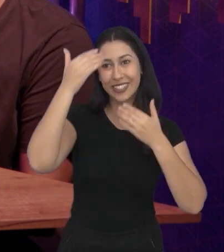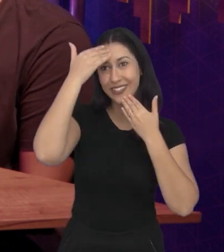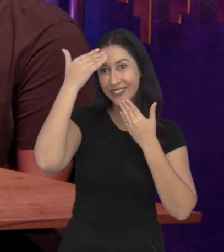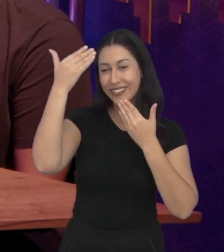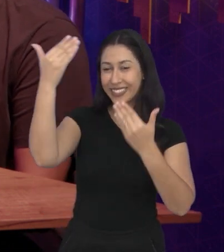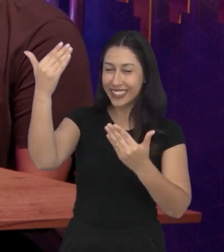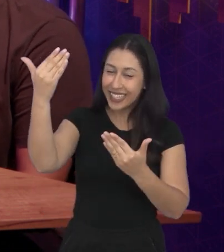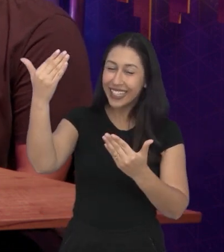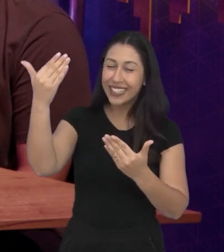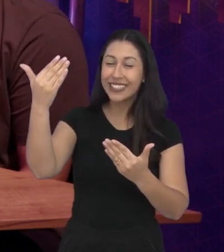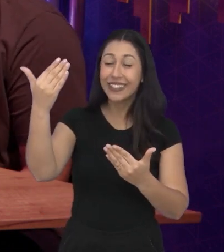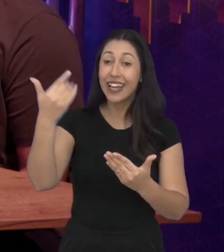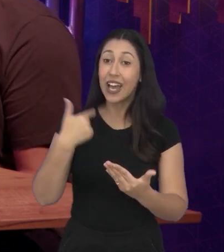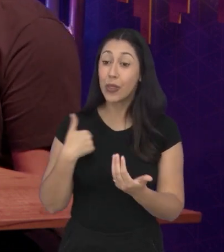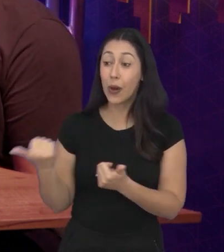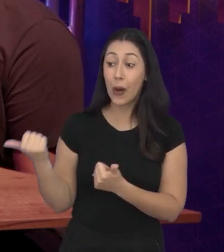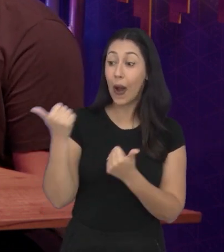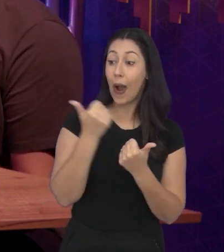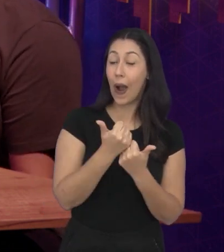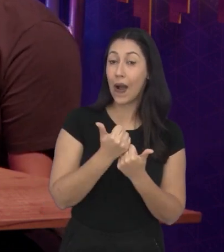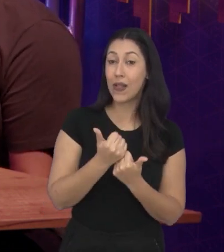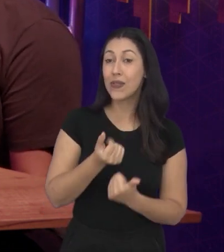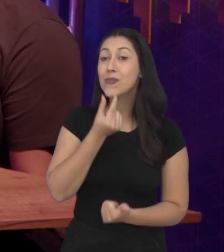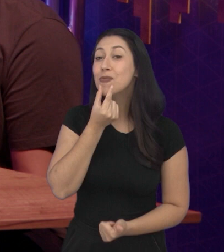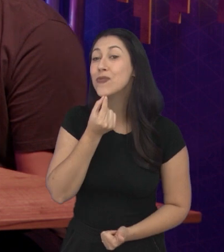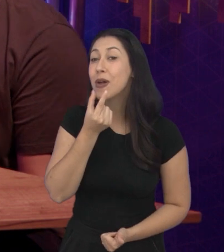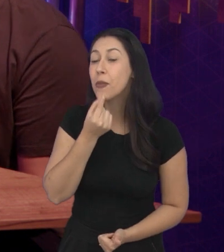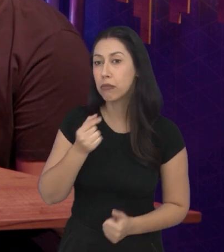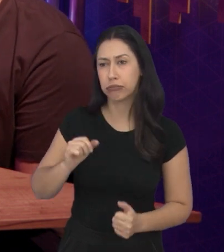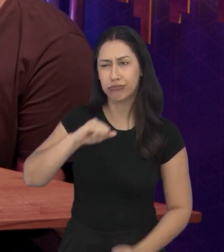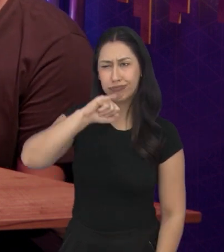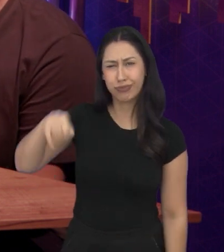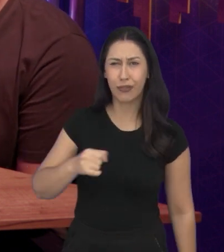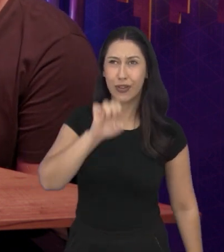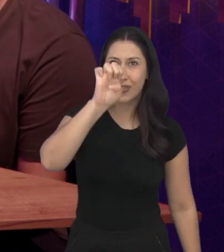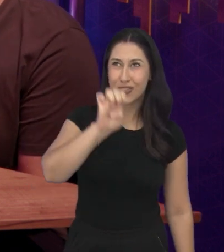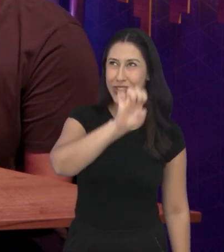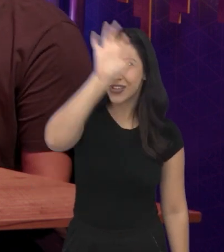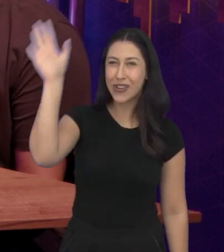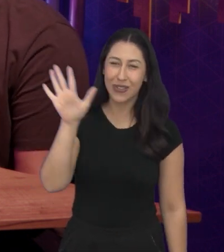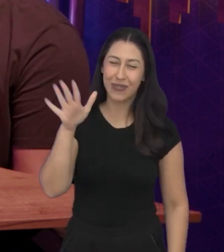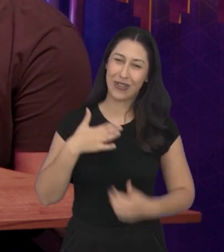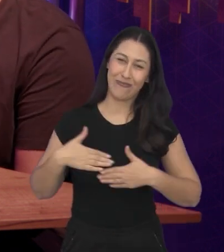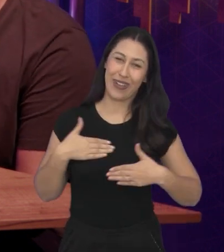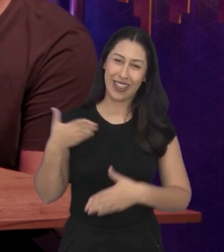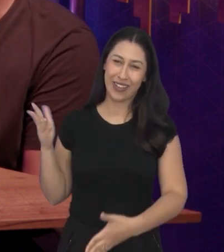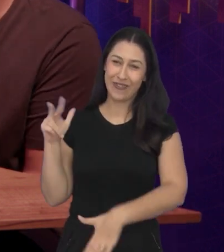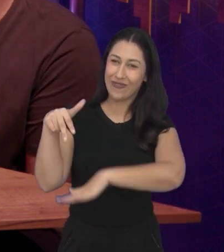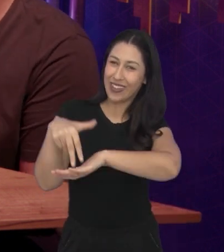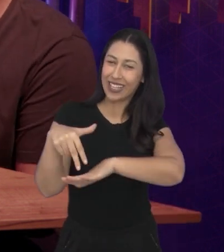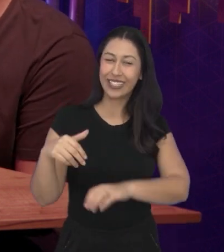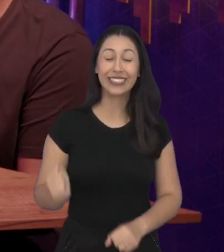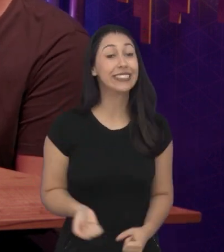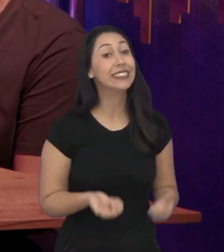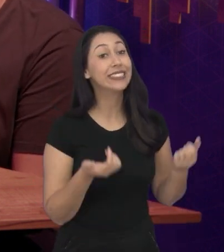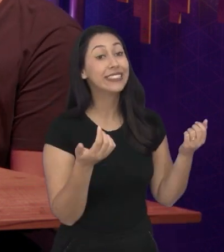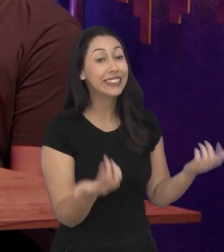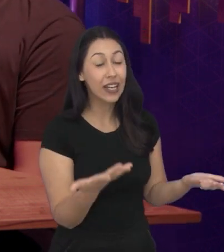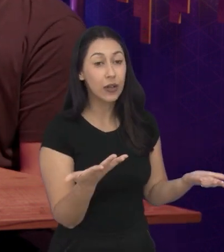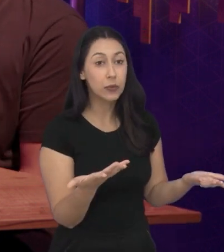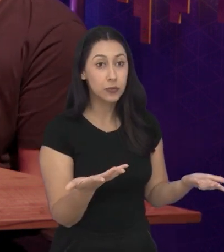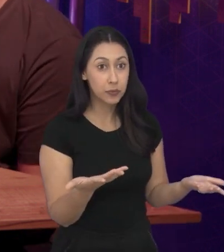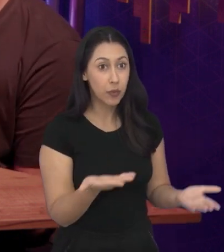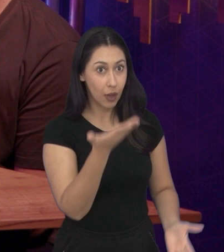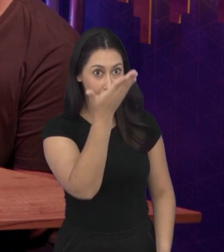Ser. Obrigado, Tami. Tô aqui cobrindo as férias do Samu, né, que tá aproveitando lá na Europa. Um prazer estar aqui no Pode Ser. Pois é. E